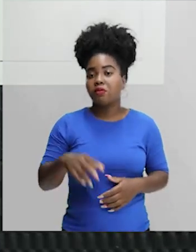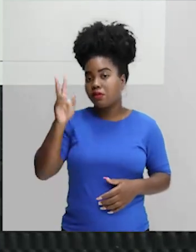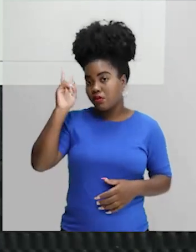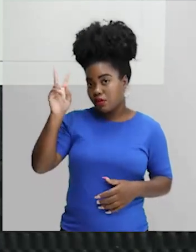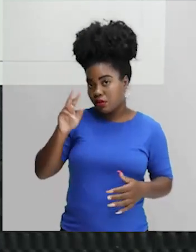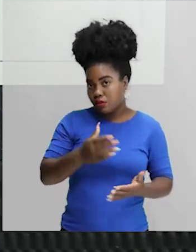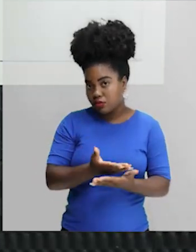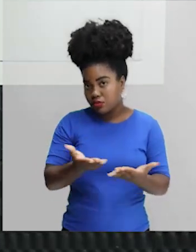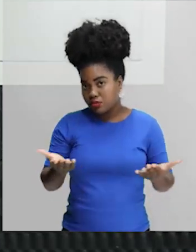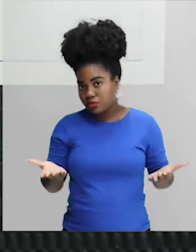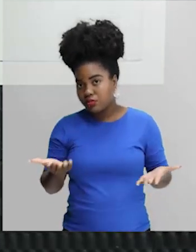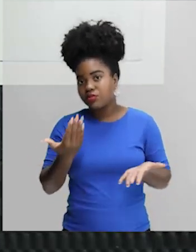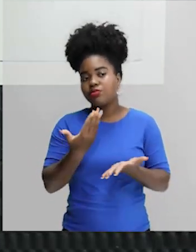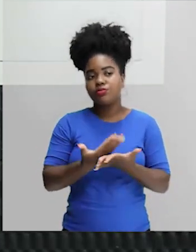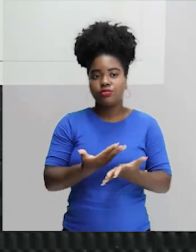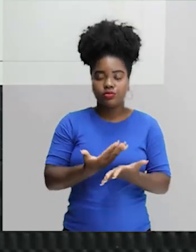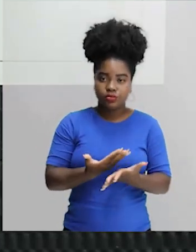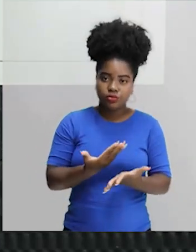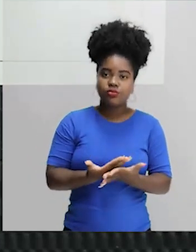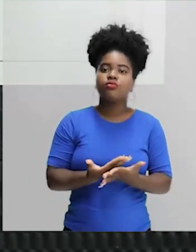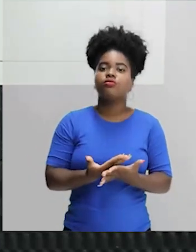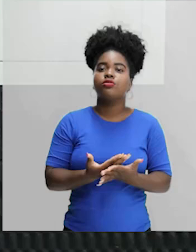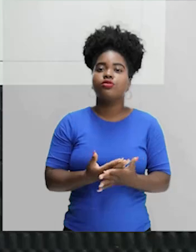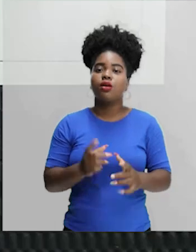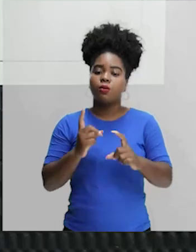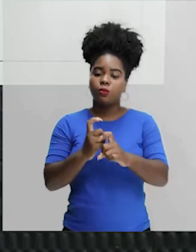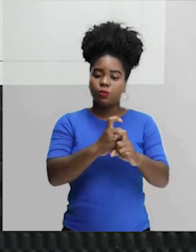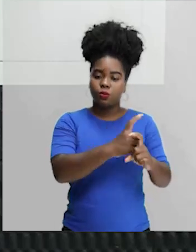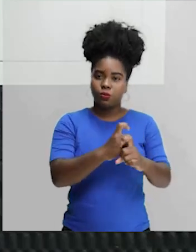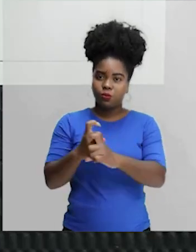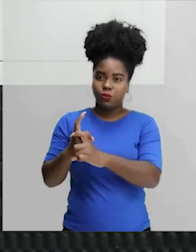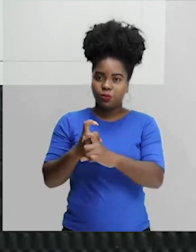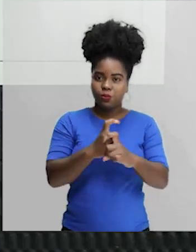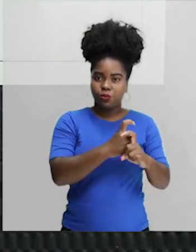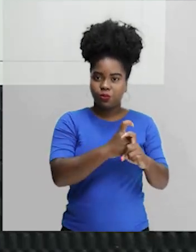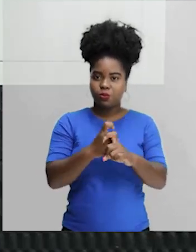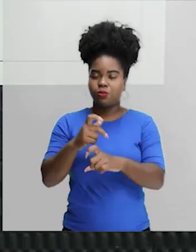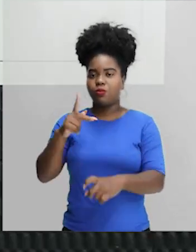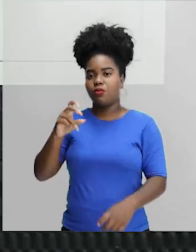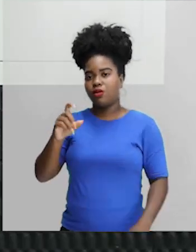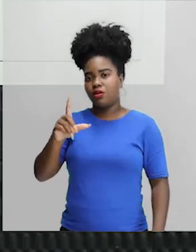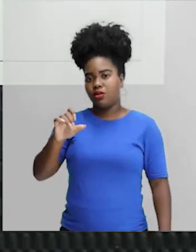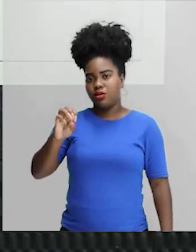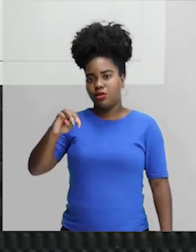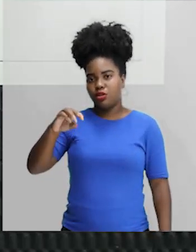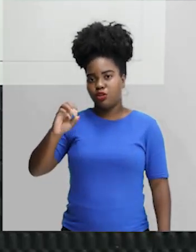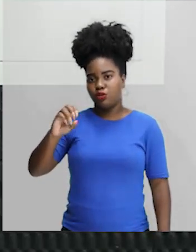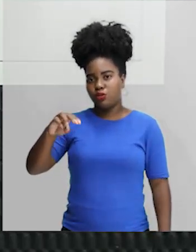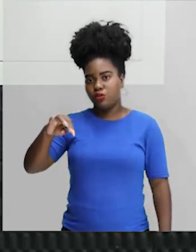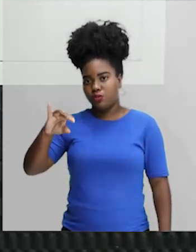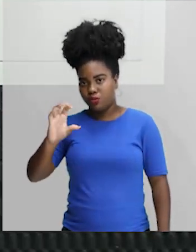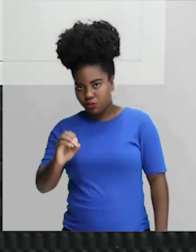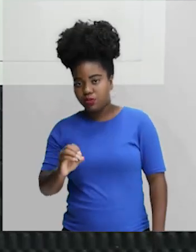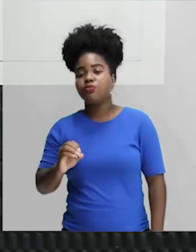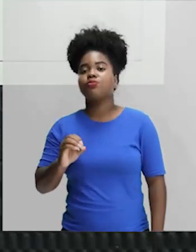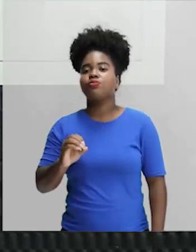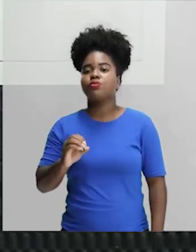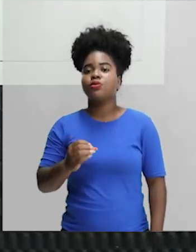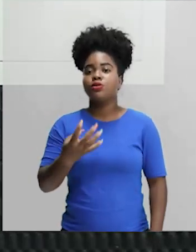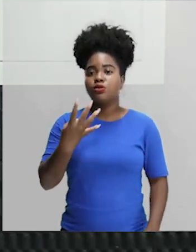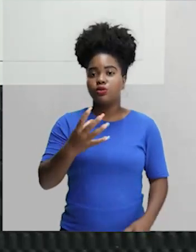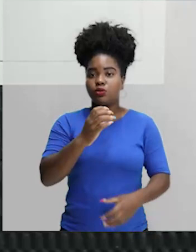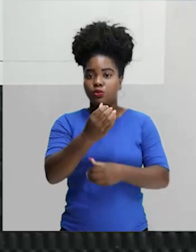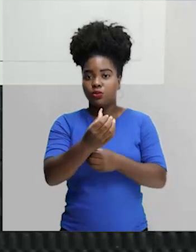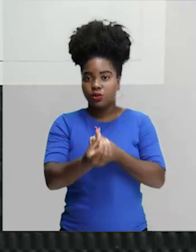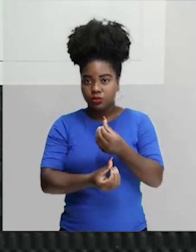vocês que a gente está estudando ou fazendo o estudo do polinômio, né? Que é o nosso conteúdo aí do quarto bimestre do ano letivo de 2021. Os